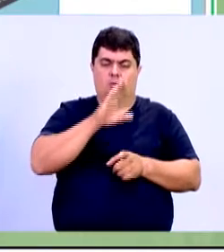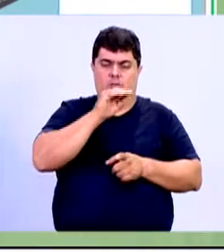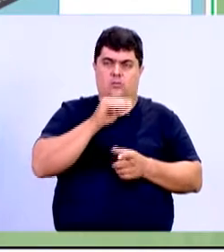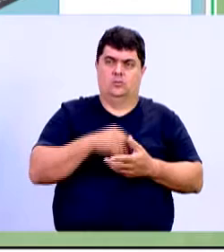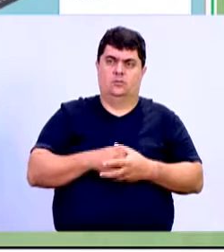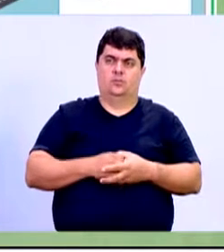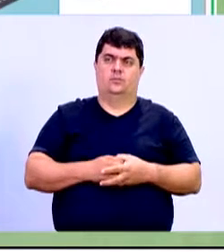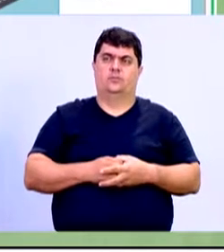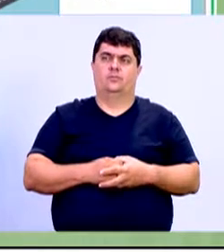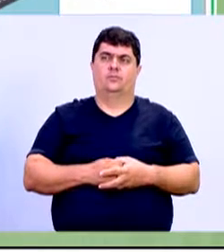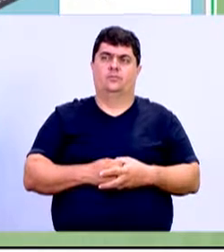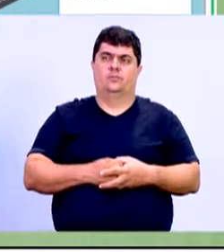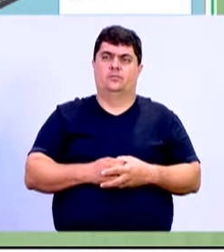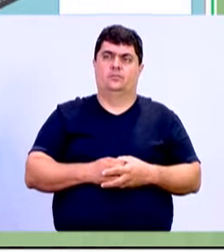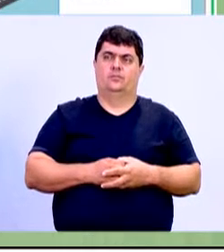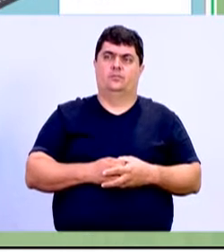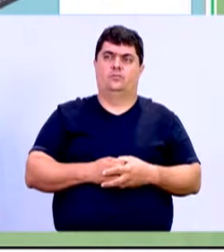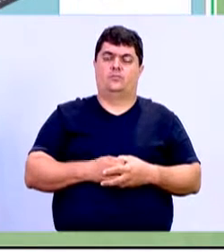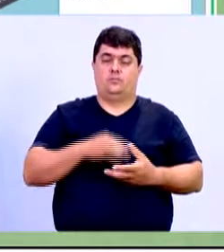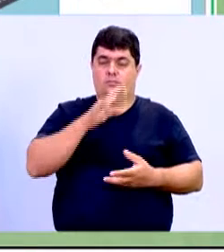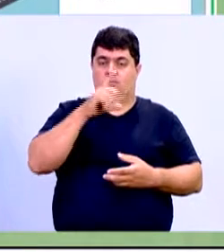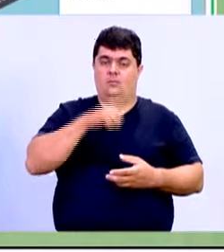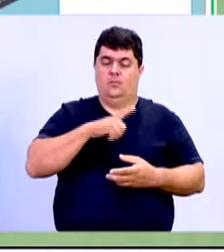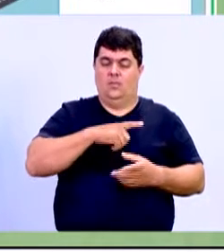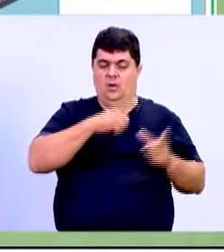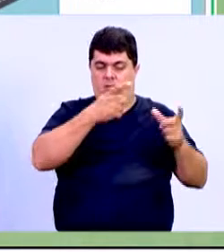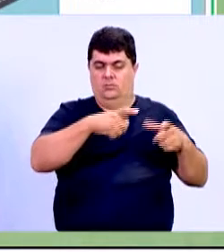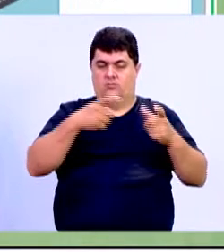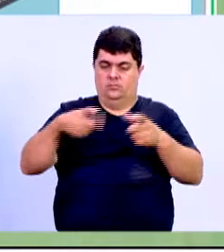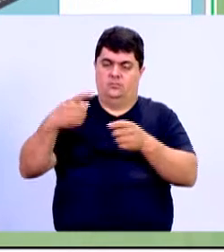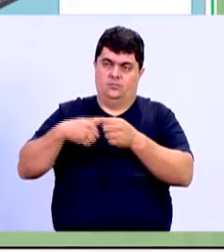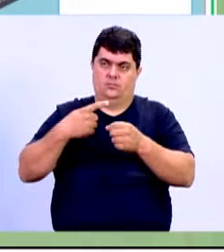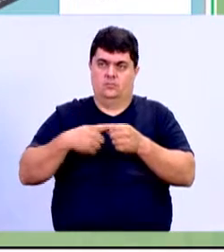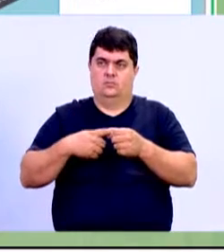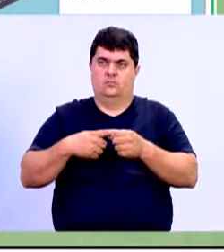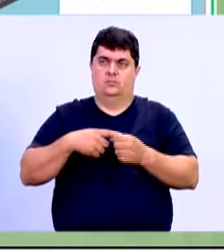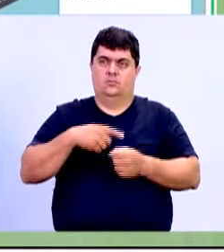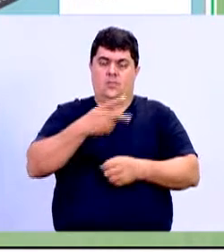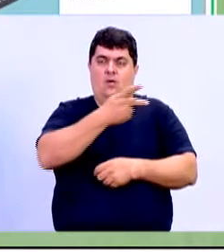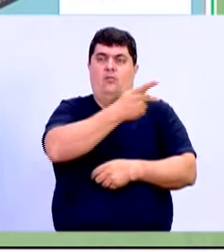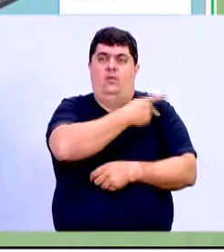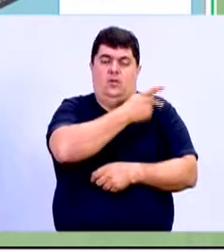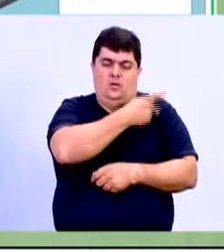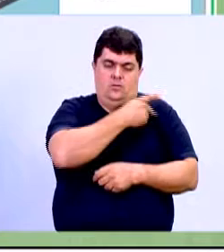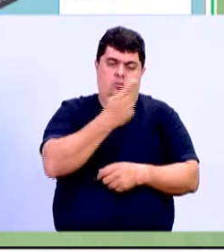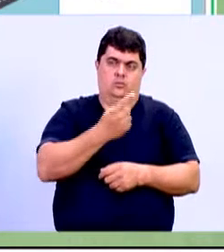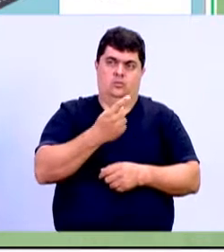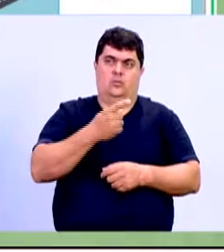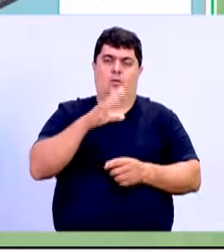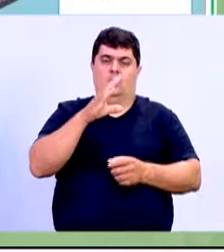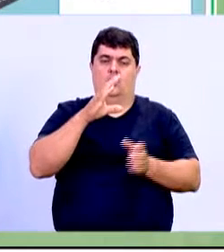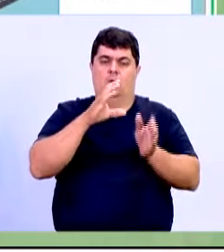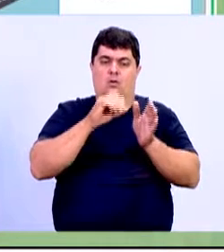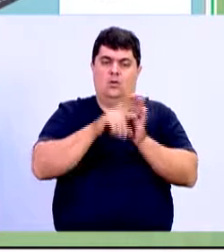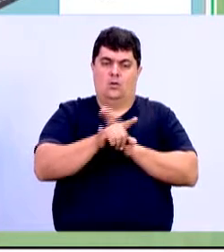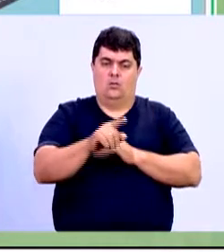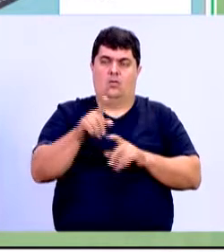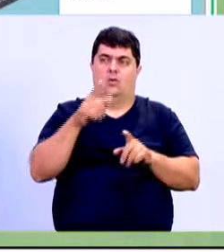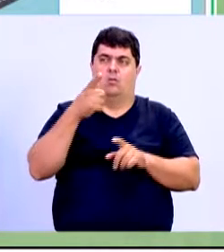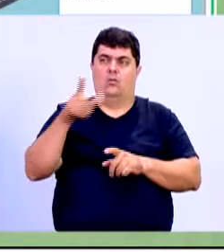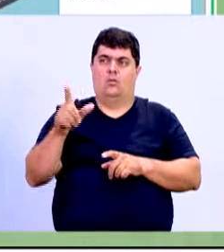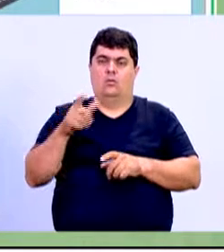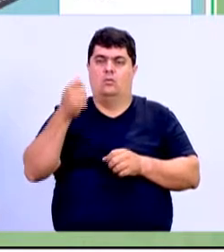Linux. O tribunal ele possui 3 regionais, tá? Uma regional em Vilhena, outra regional em Cacoal e